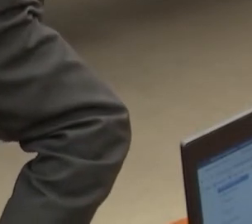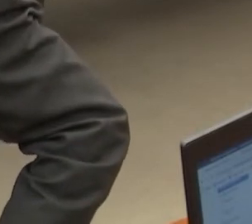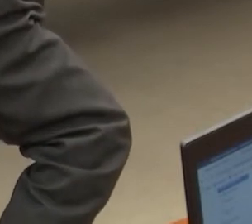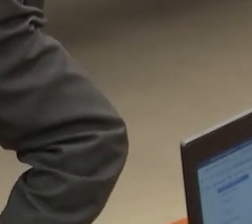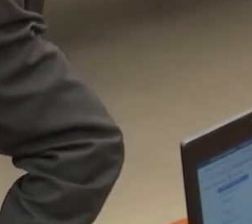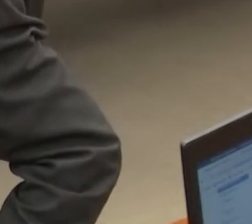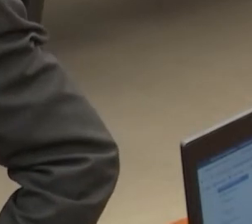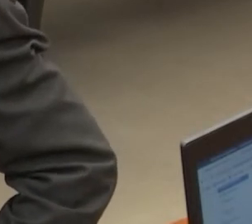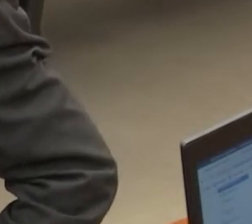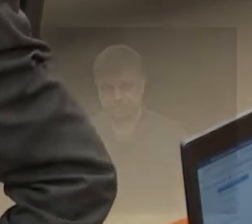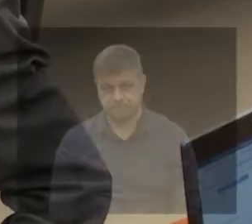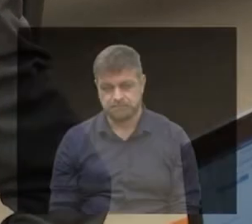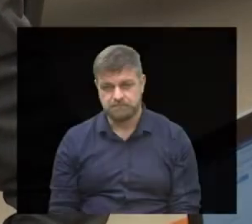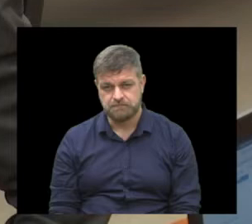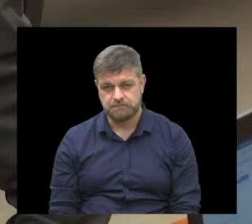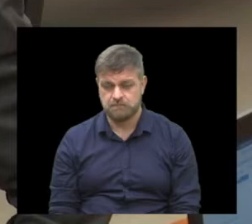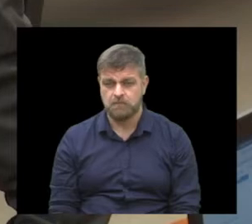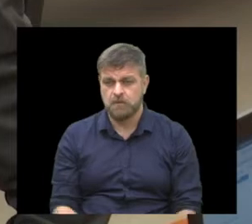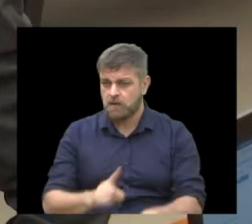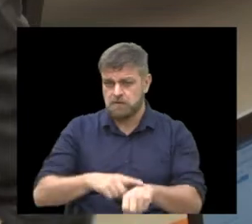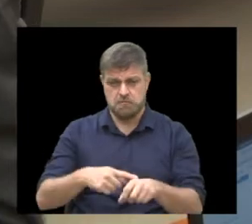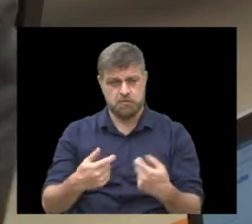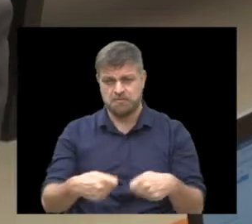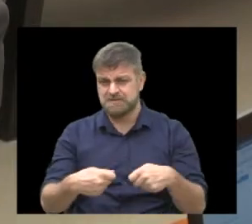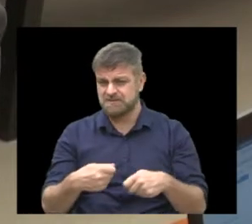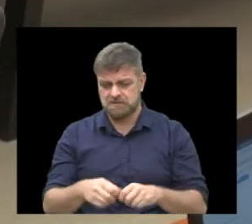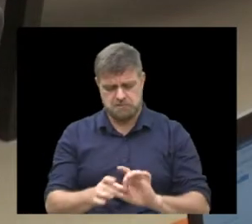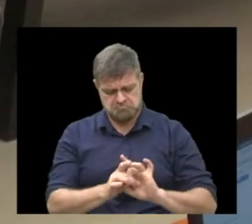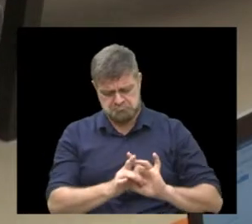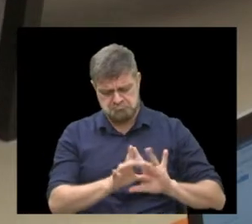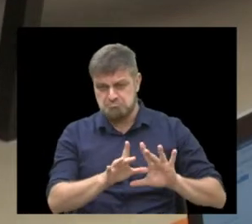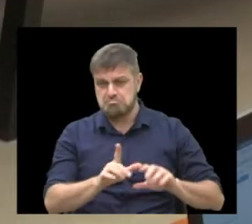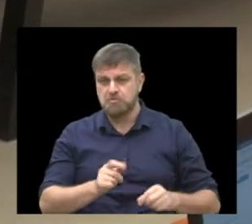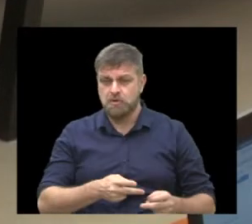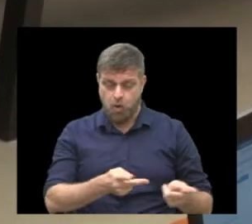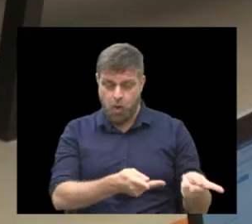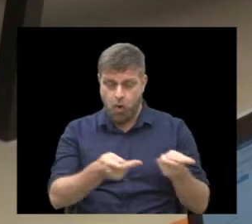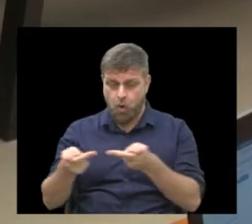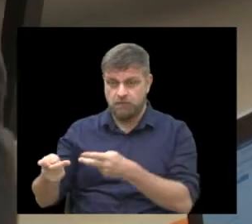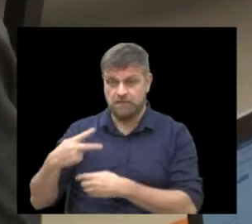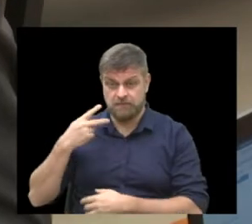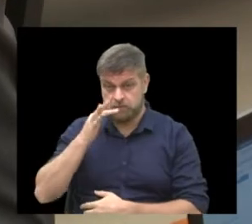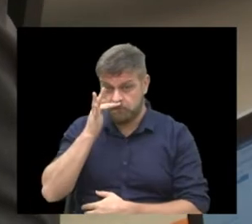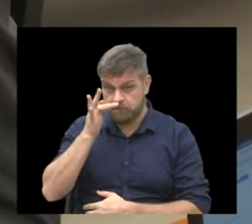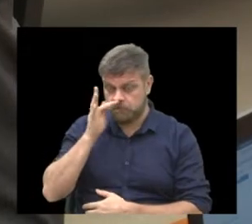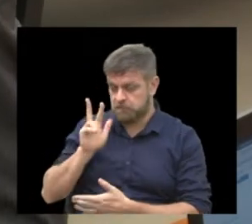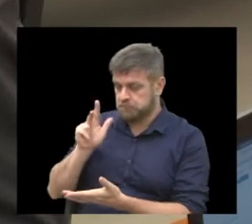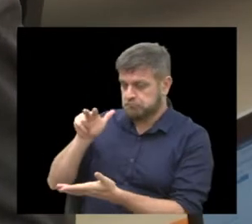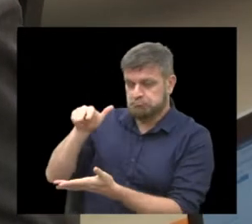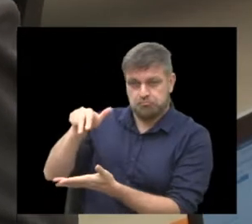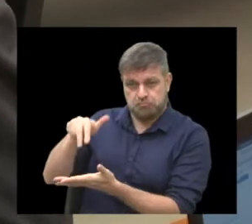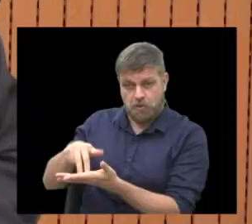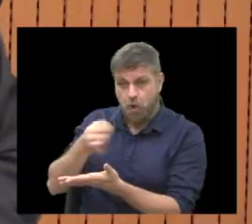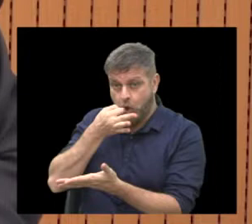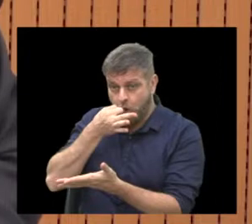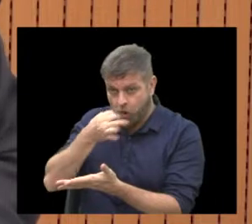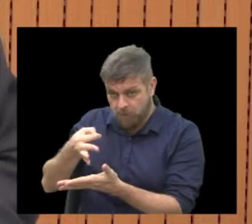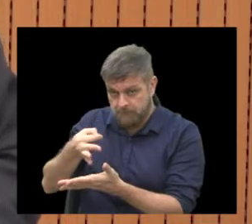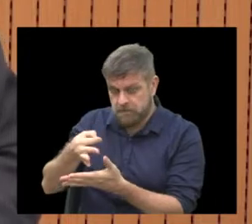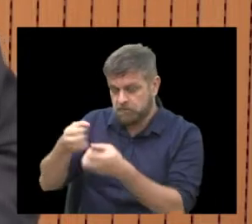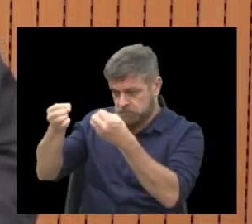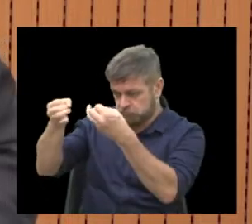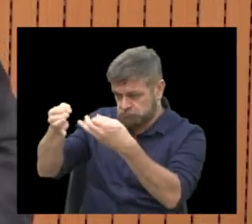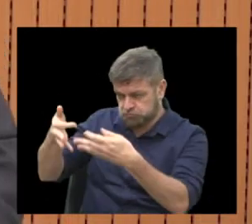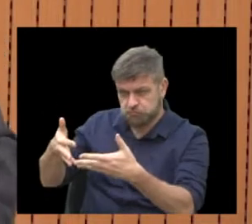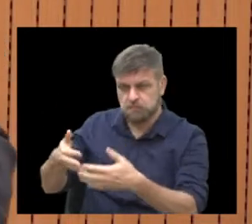anteriormente solicitado, abre mão do tempo restante e indica o vereador Antônio Flores para exarar o parecer das duas moções.